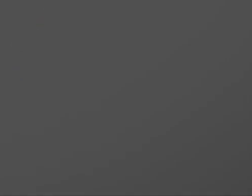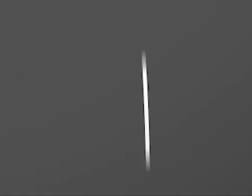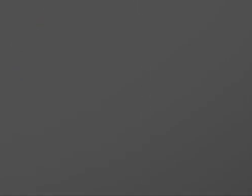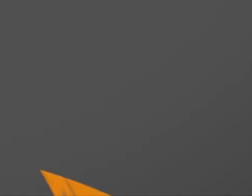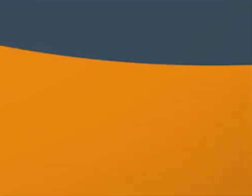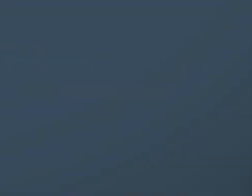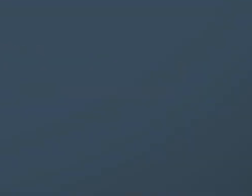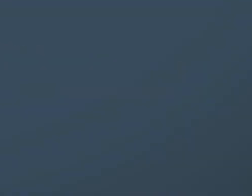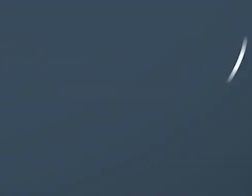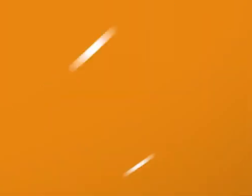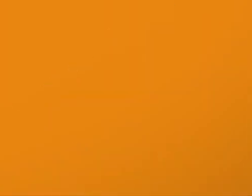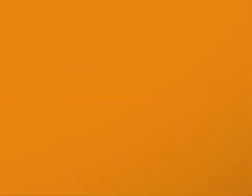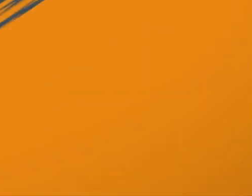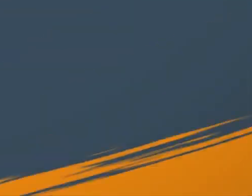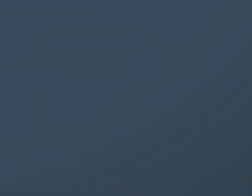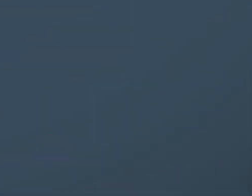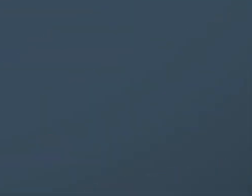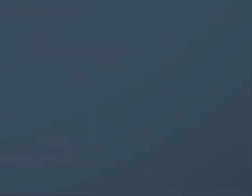Música